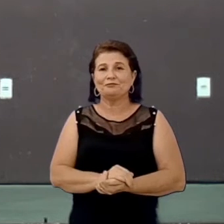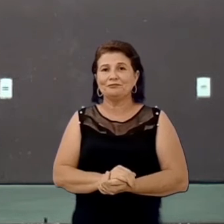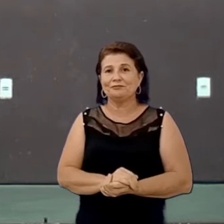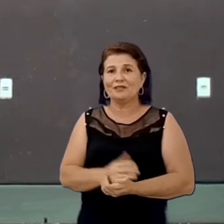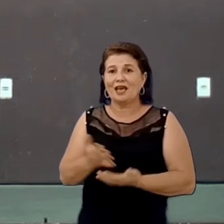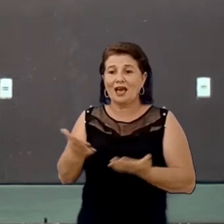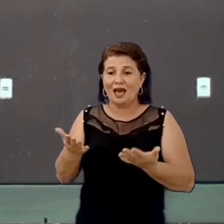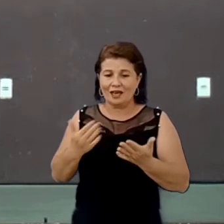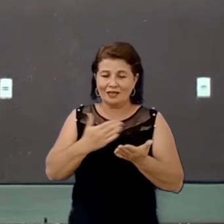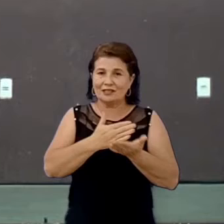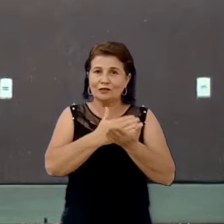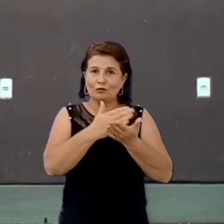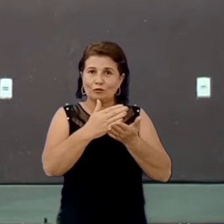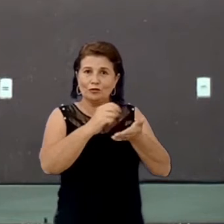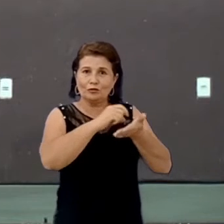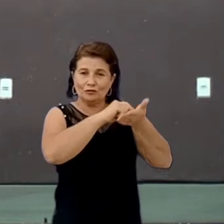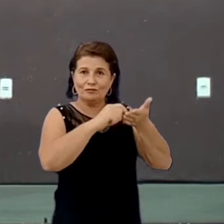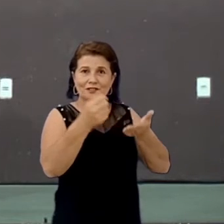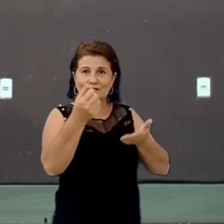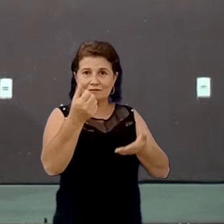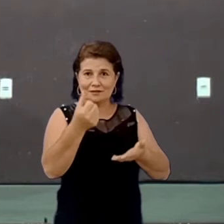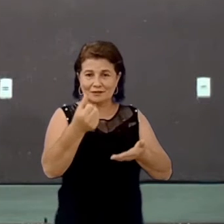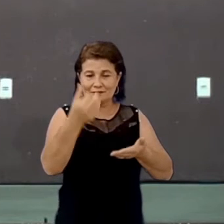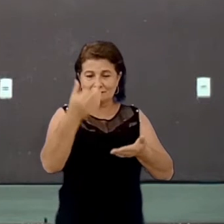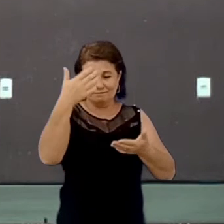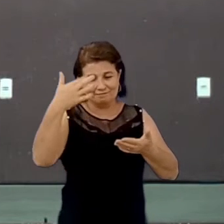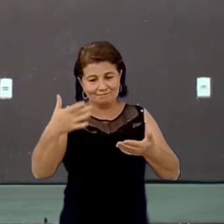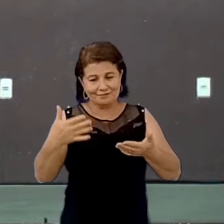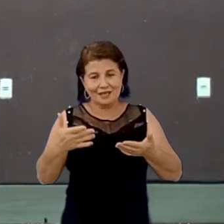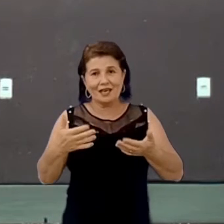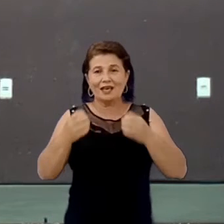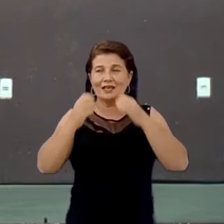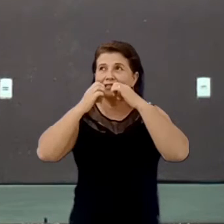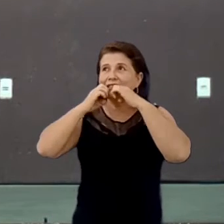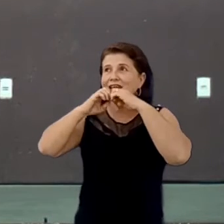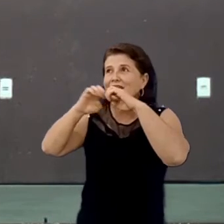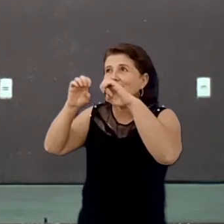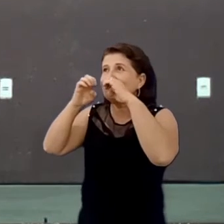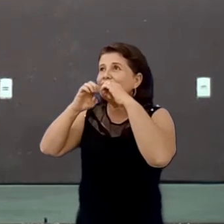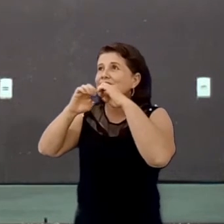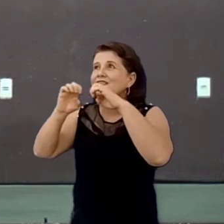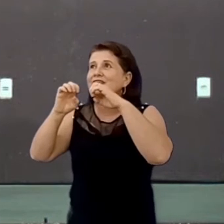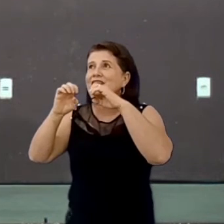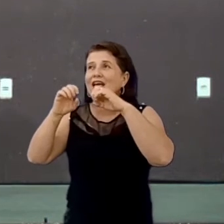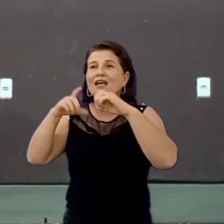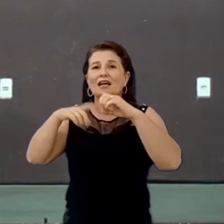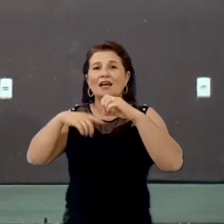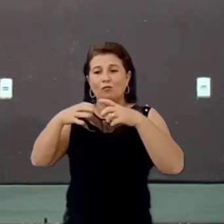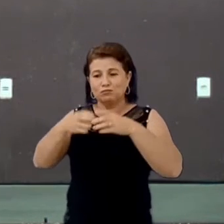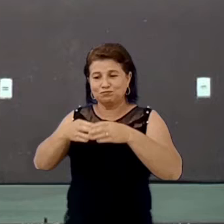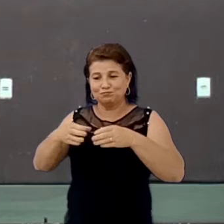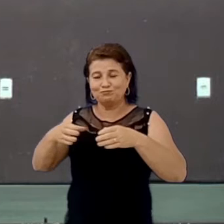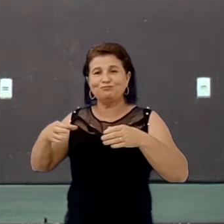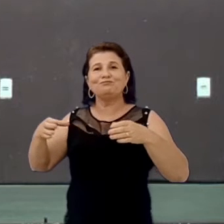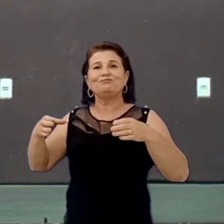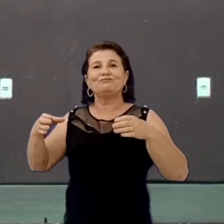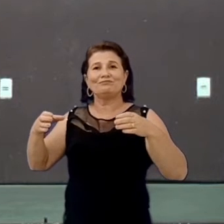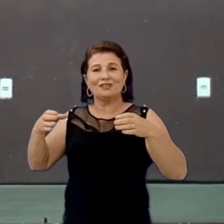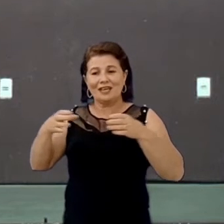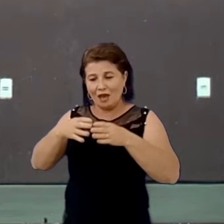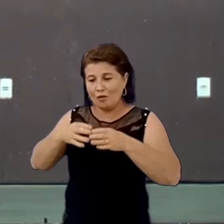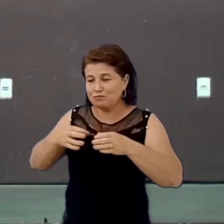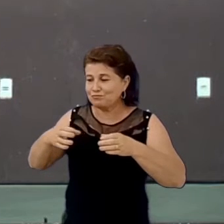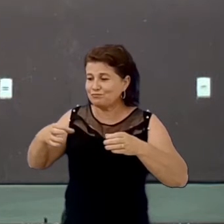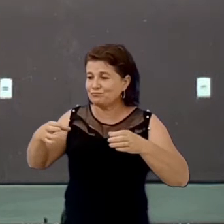E aí ele continua no versículo 6. Esse Evangelho está produzindo fruto e